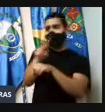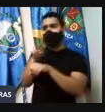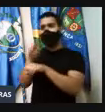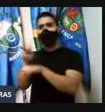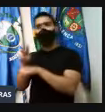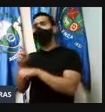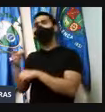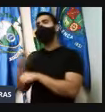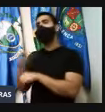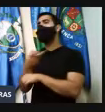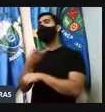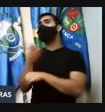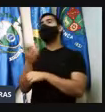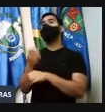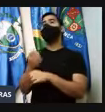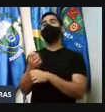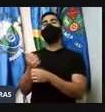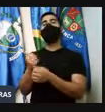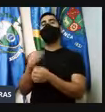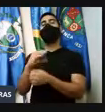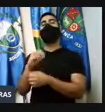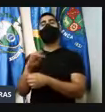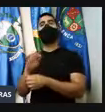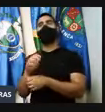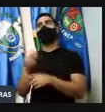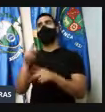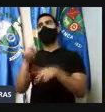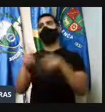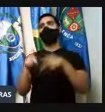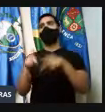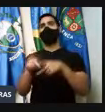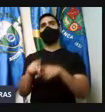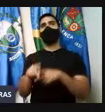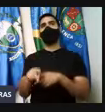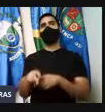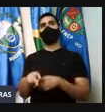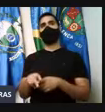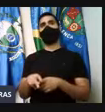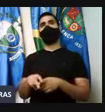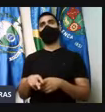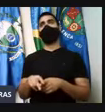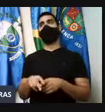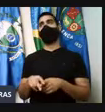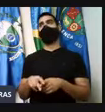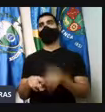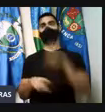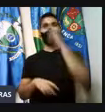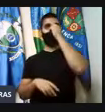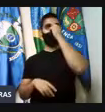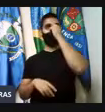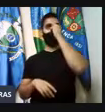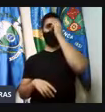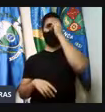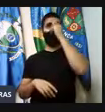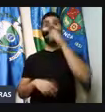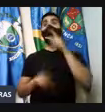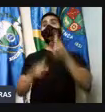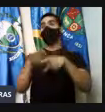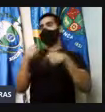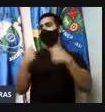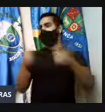quanto vai ser cobrado. A nossa população precisa do investimento, vai ser por aqui, precisa do